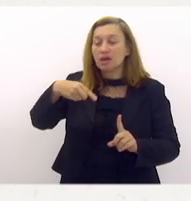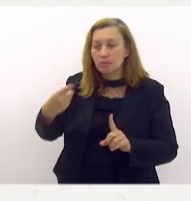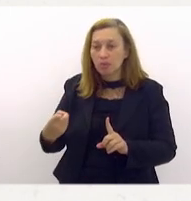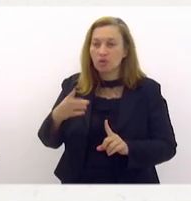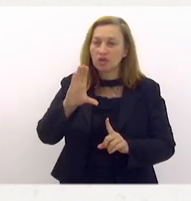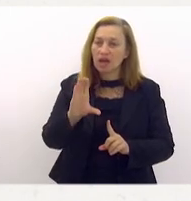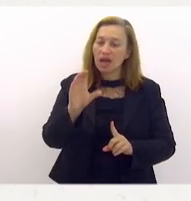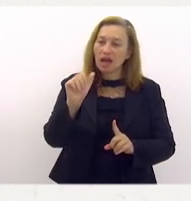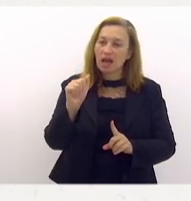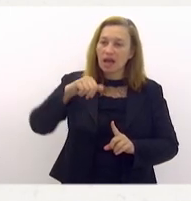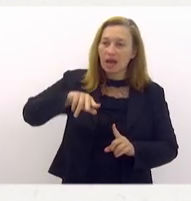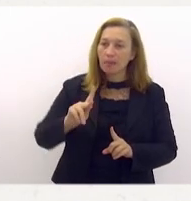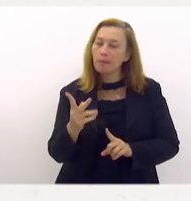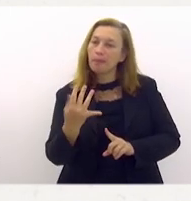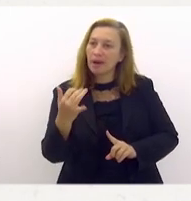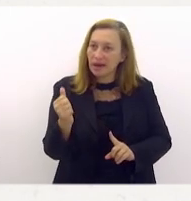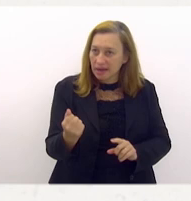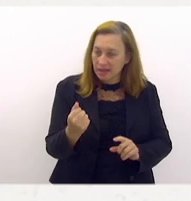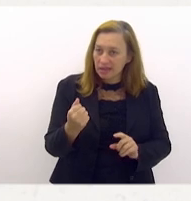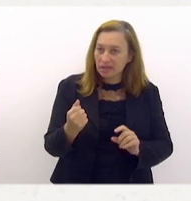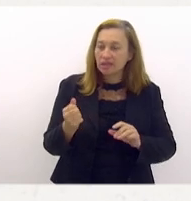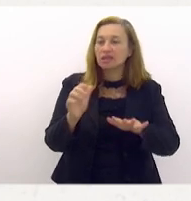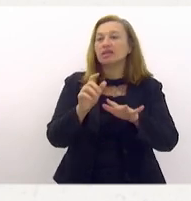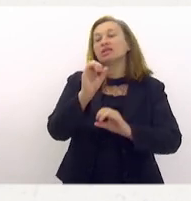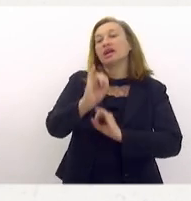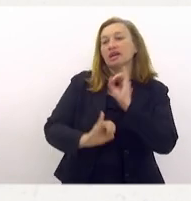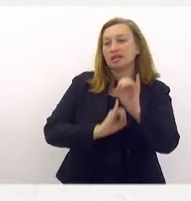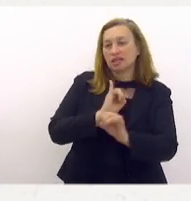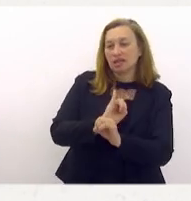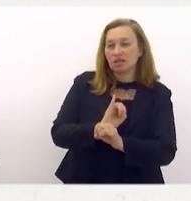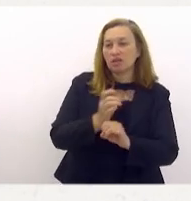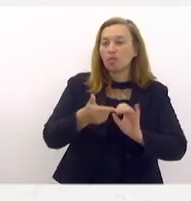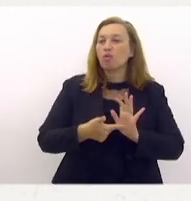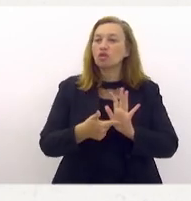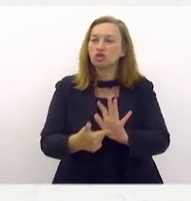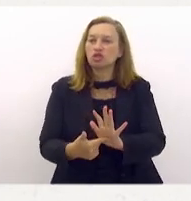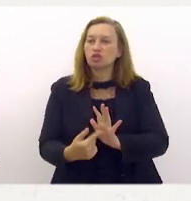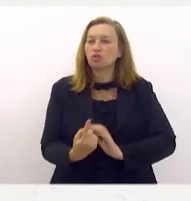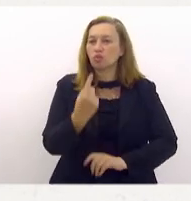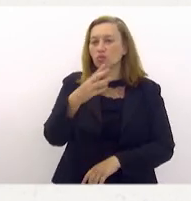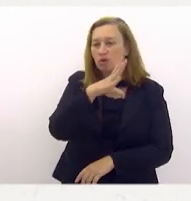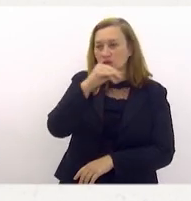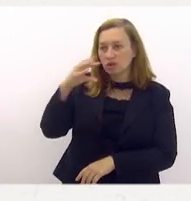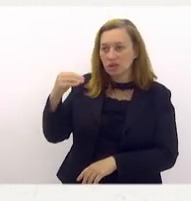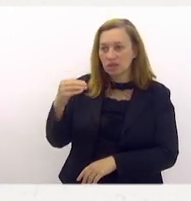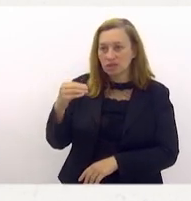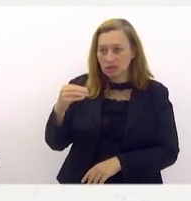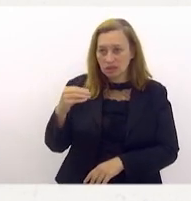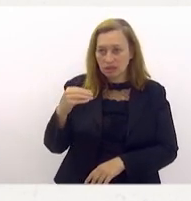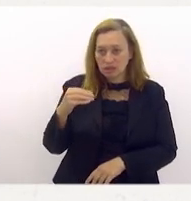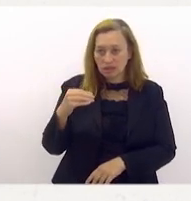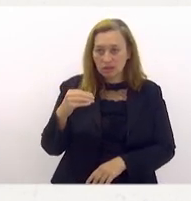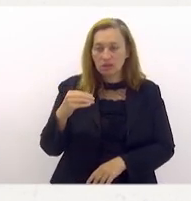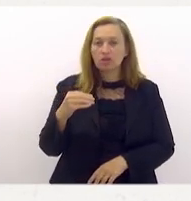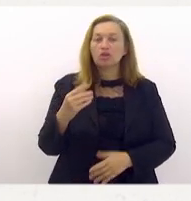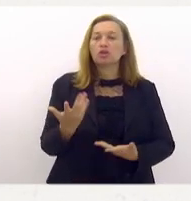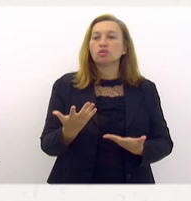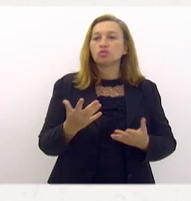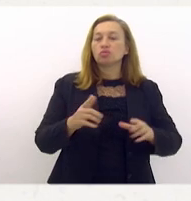na internet, em razão, inclusive, de um caso de assédio envolvendo uma adolescente participante de um programa de reality